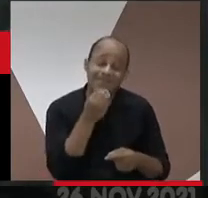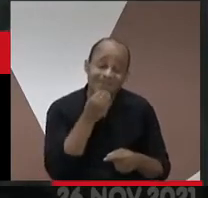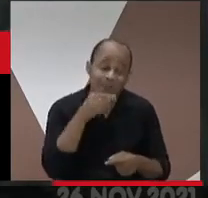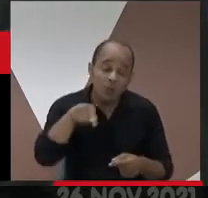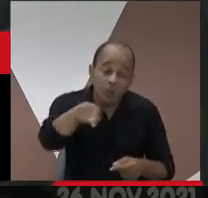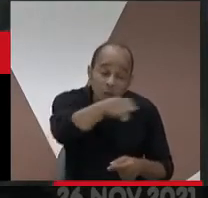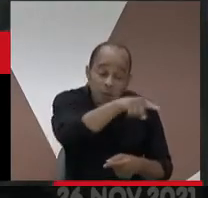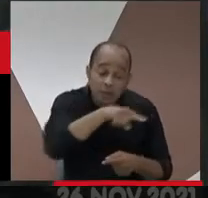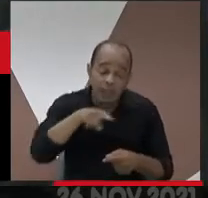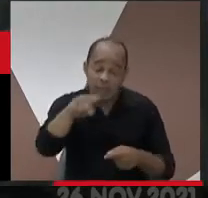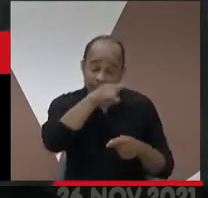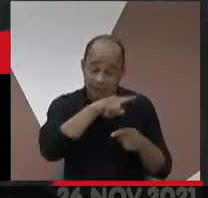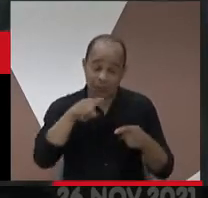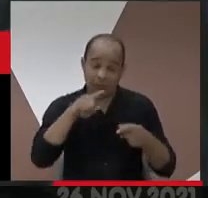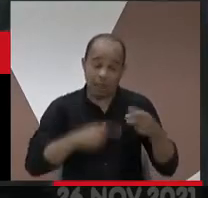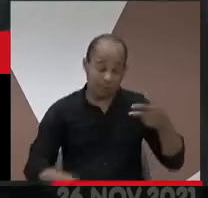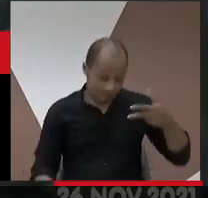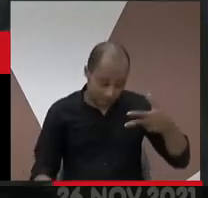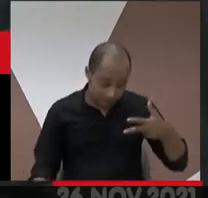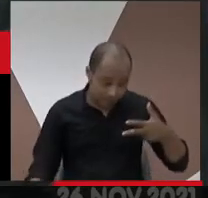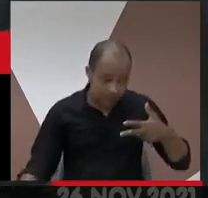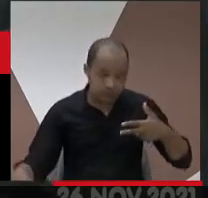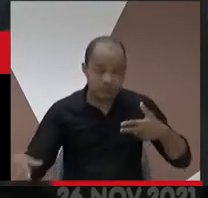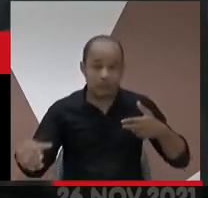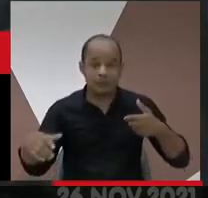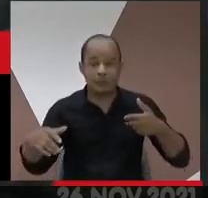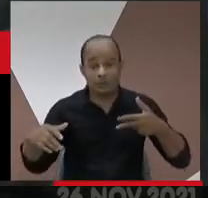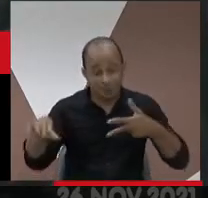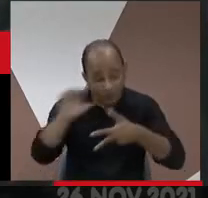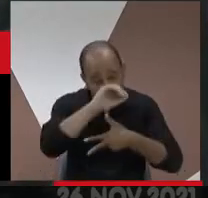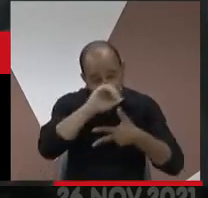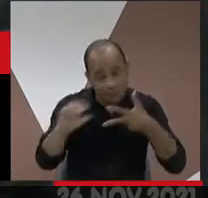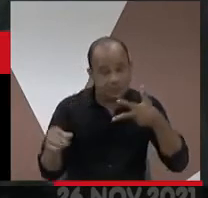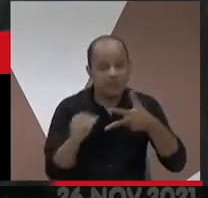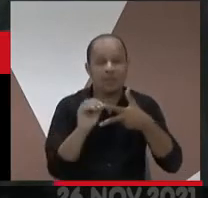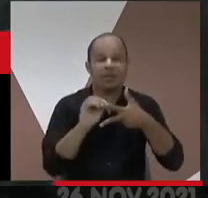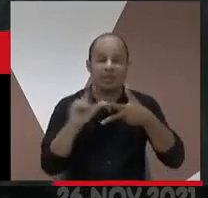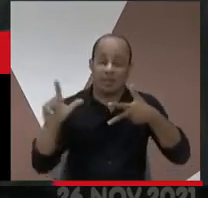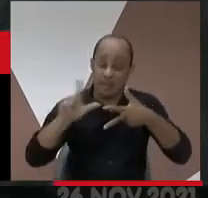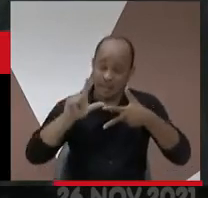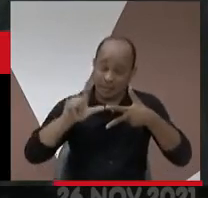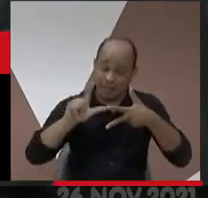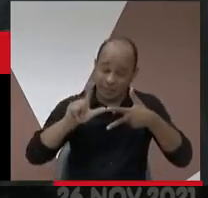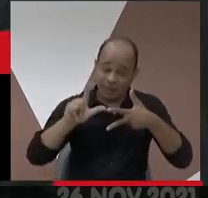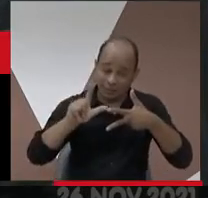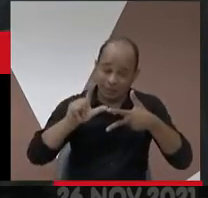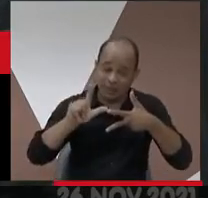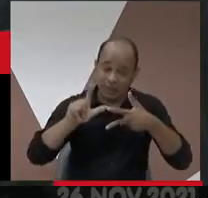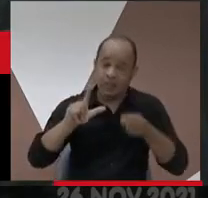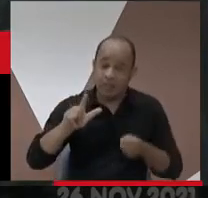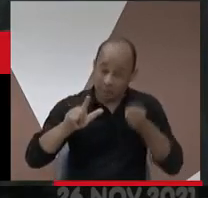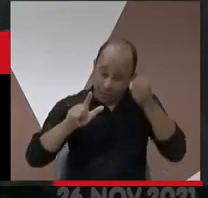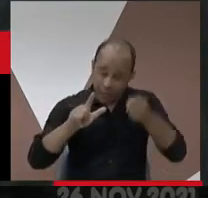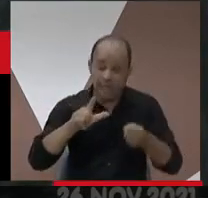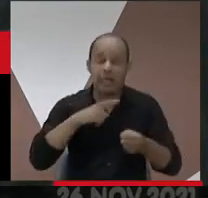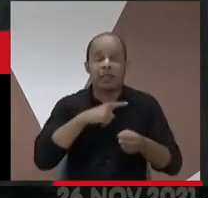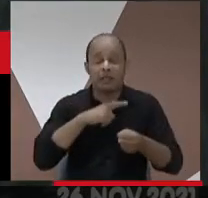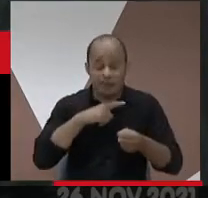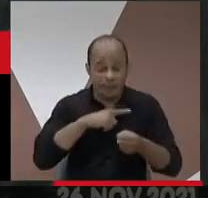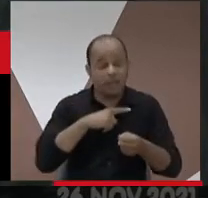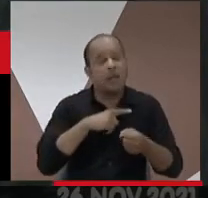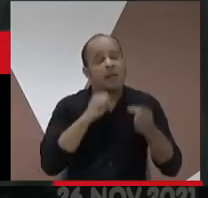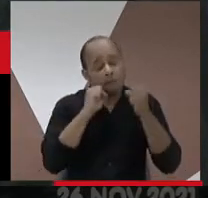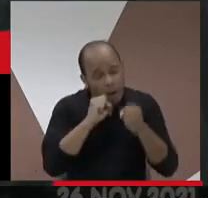nos ajude a ser ouvido pelo governo do Estado e que nossos municípios sejam contemplados nessa